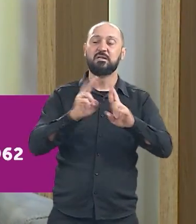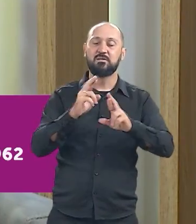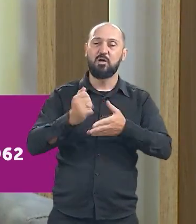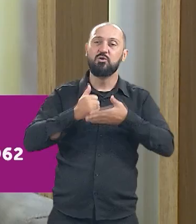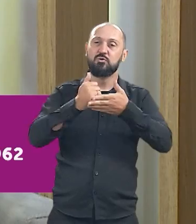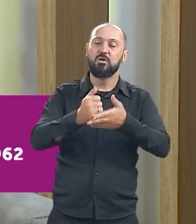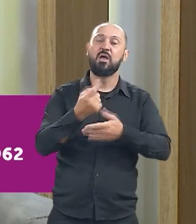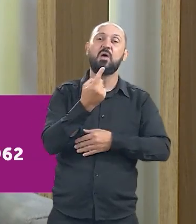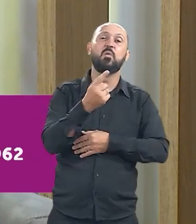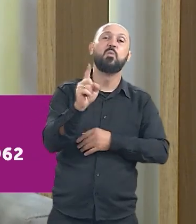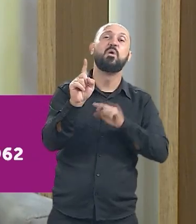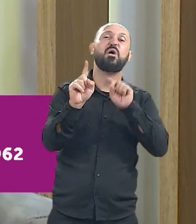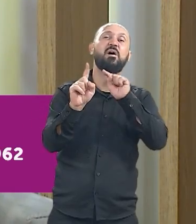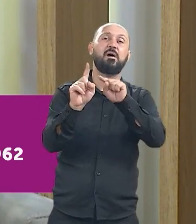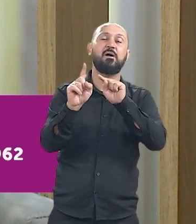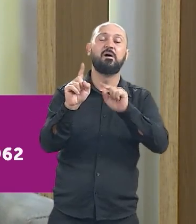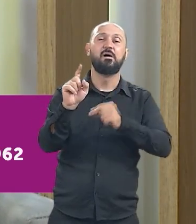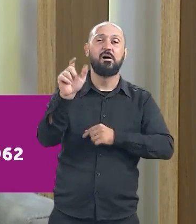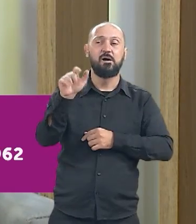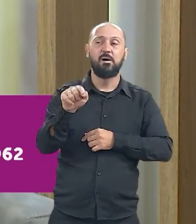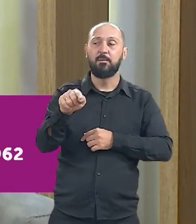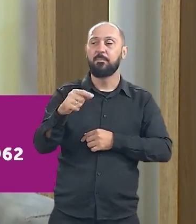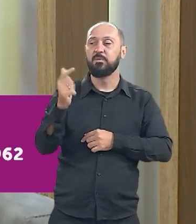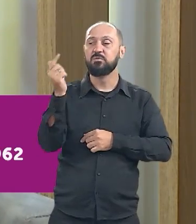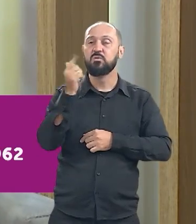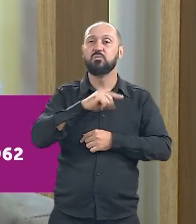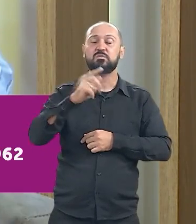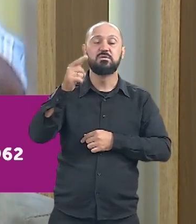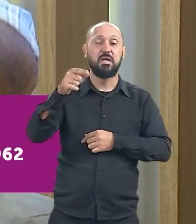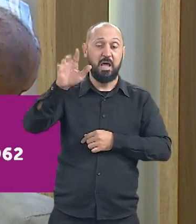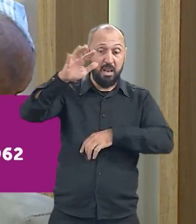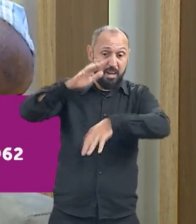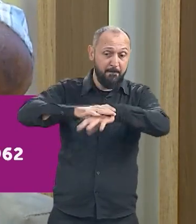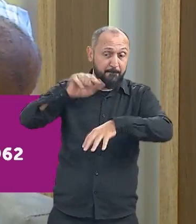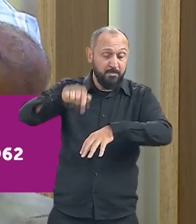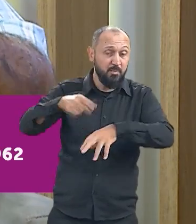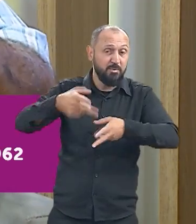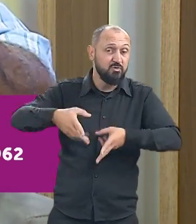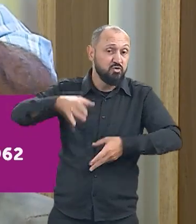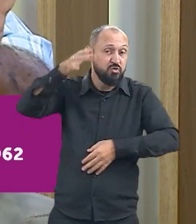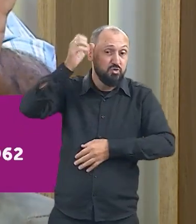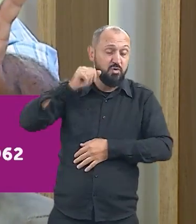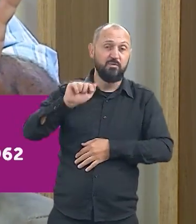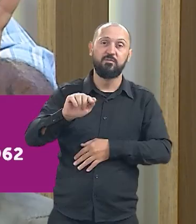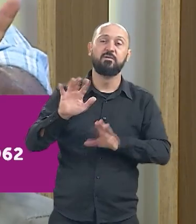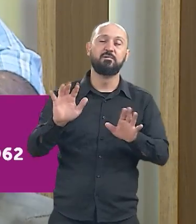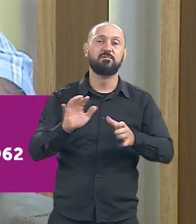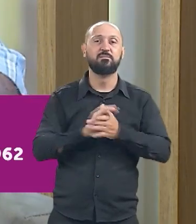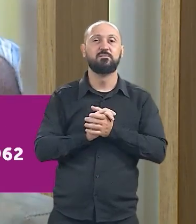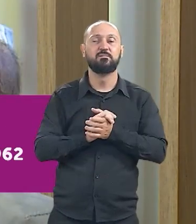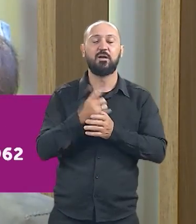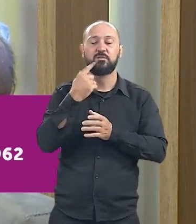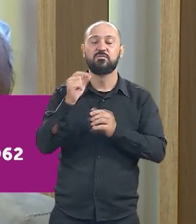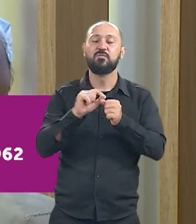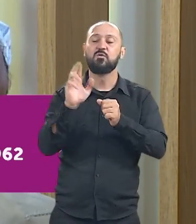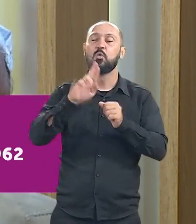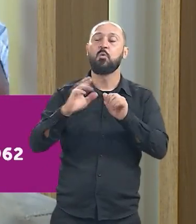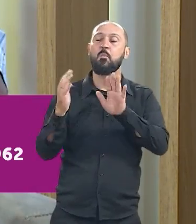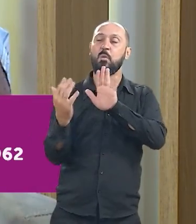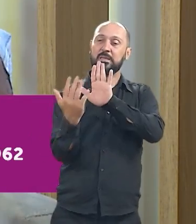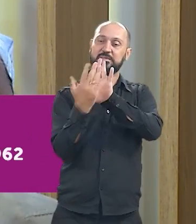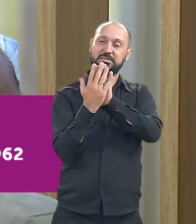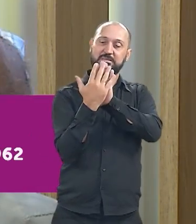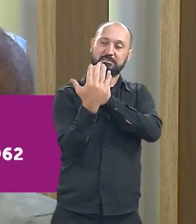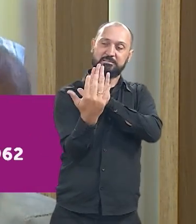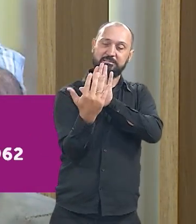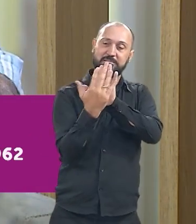a pessoa se escutar. Então, a gente funciona, vamos dizer, como um espelho, né, para a pessoa, né? Para a pessoa... Por